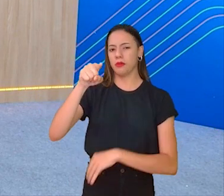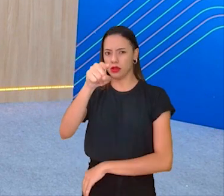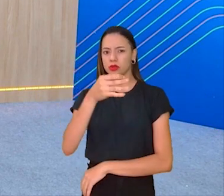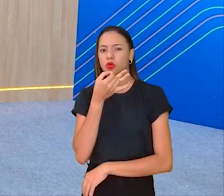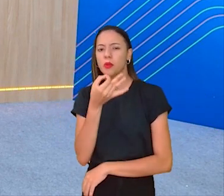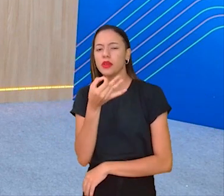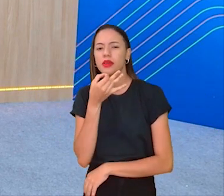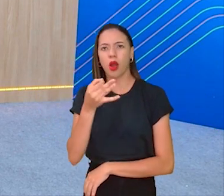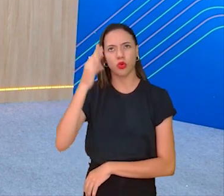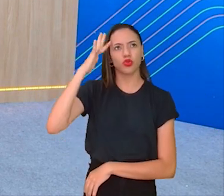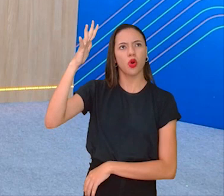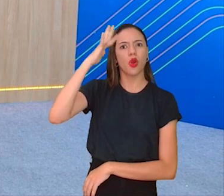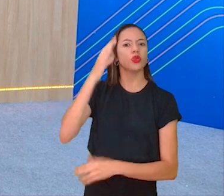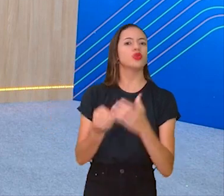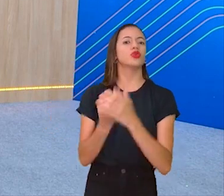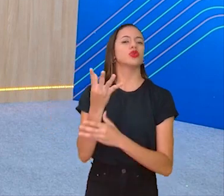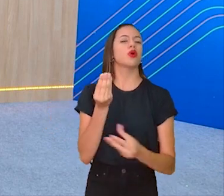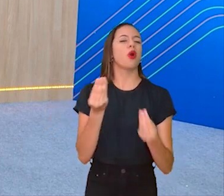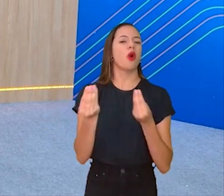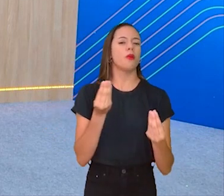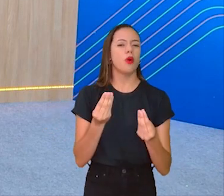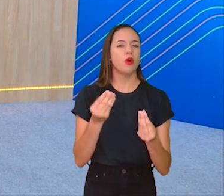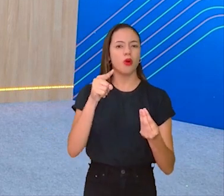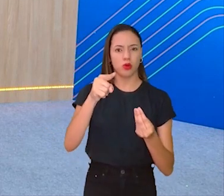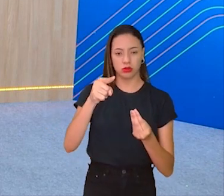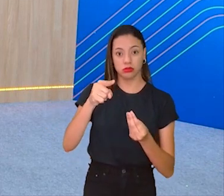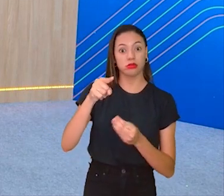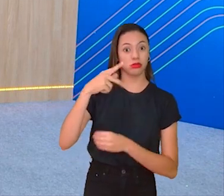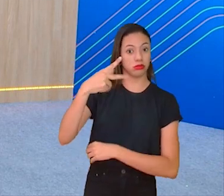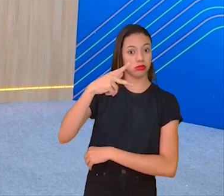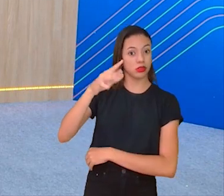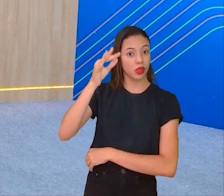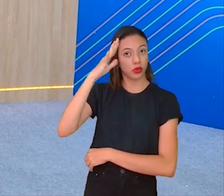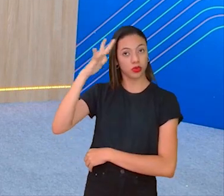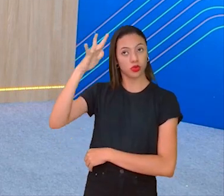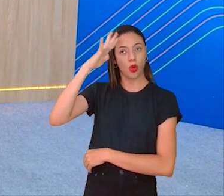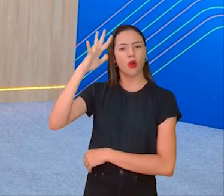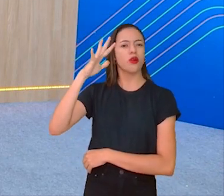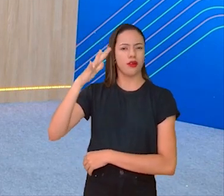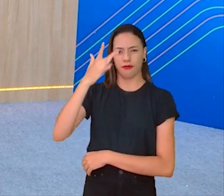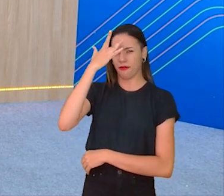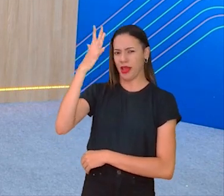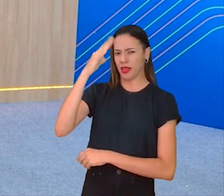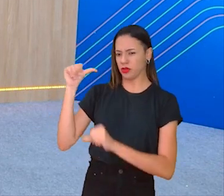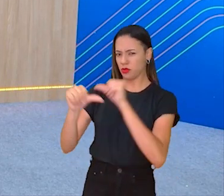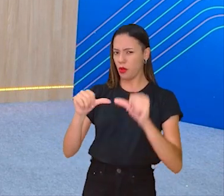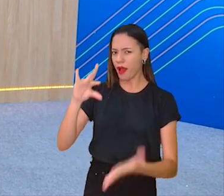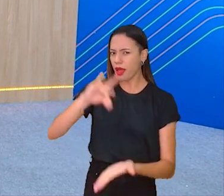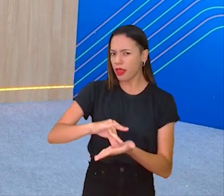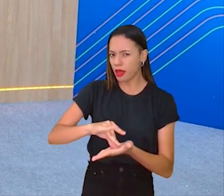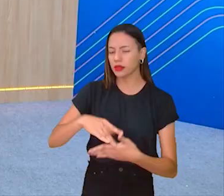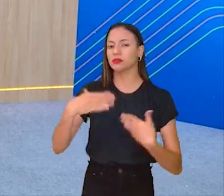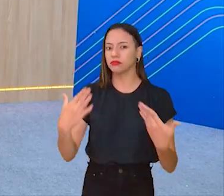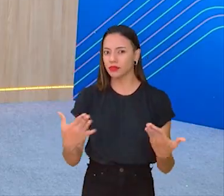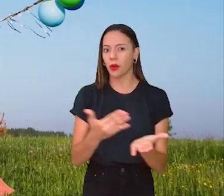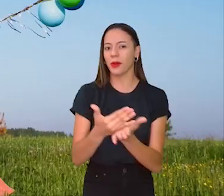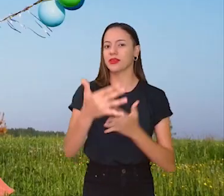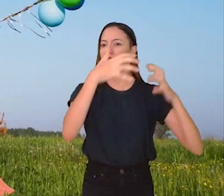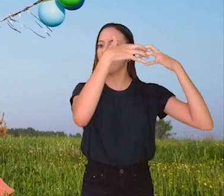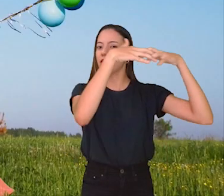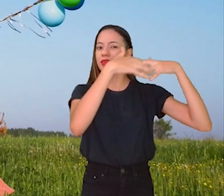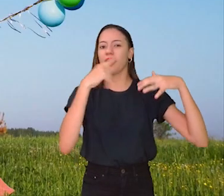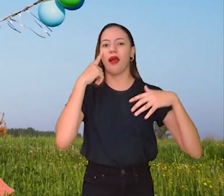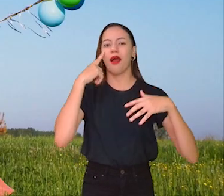fáceis de realizar? Então a gente já começa refletindo, vai trazendo essa temática, e aí está esse slide, ó,